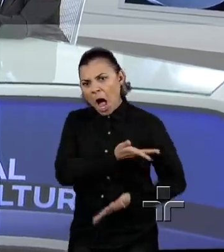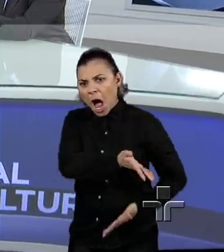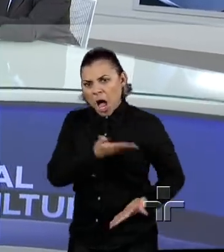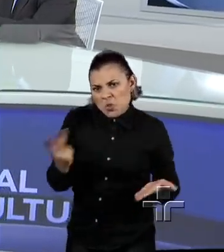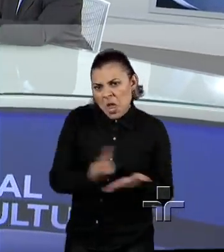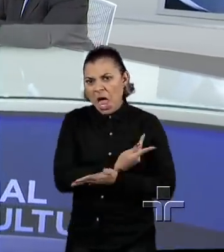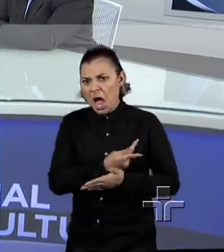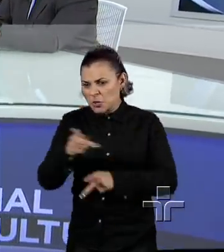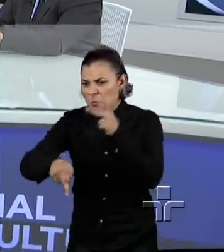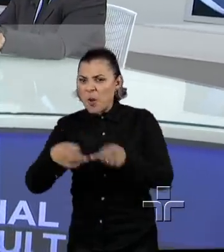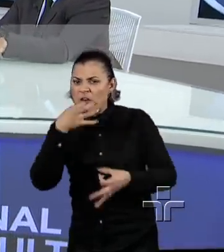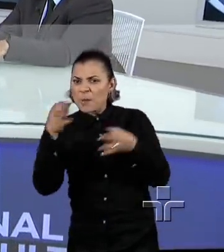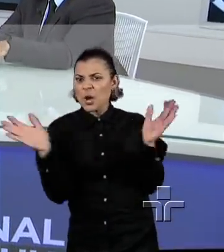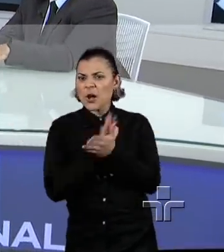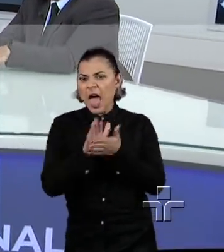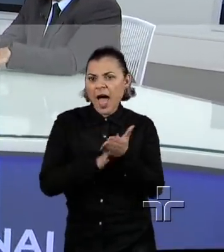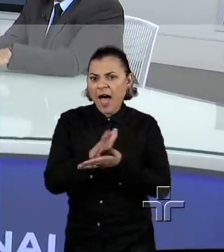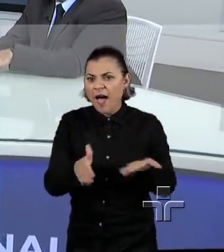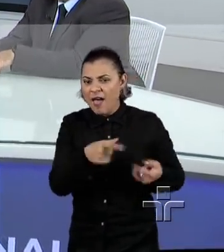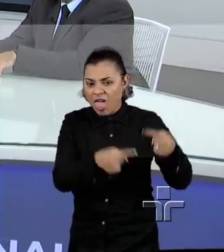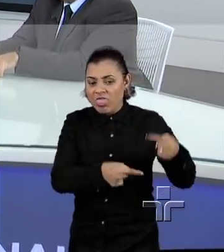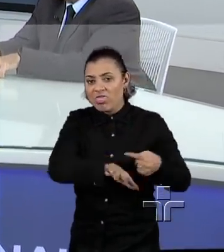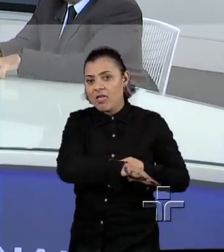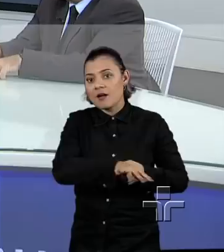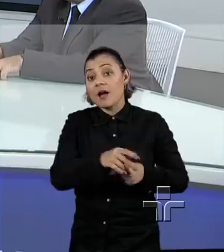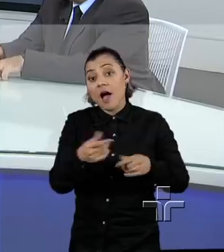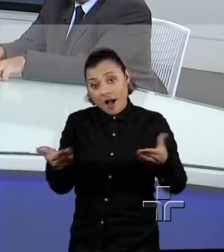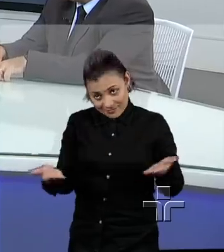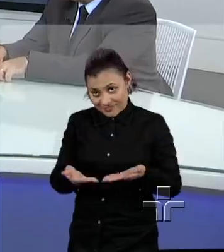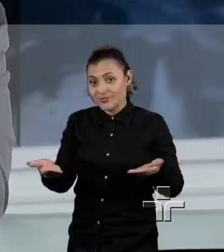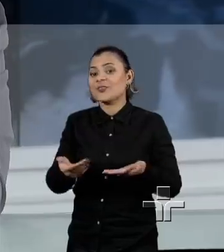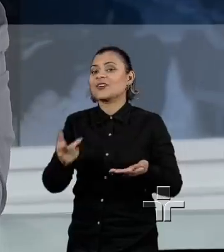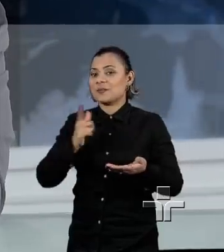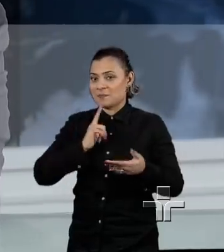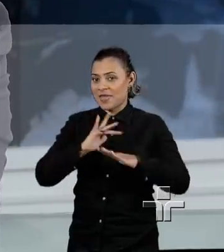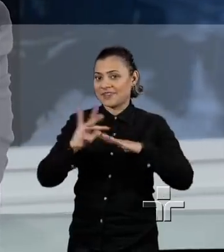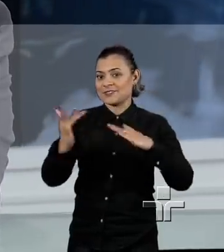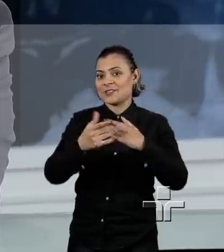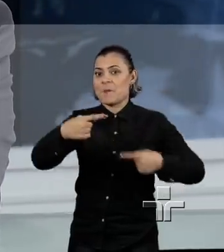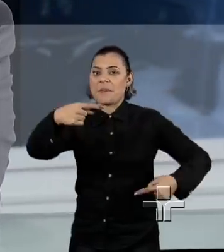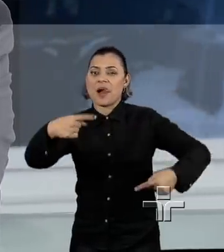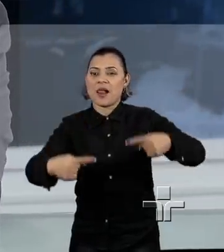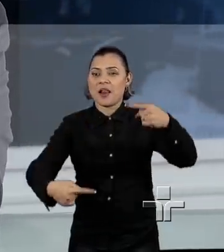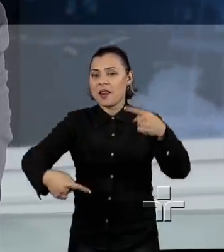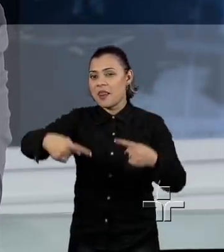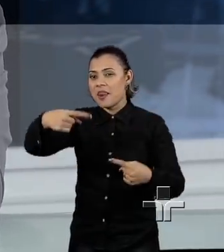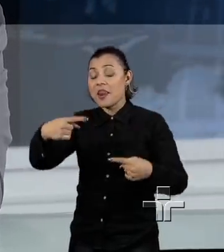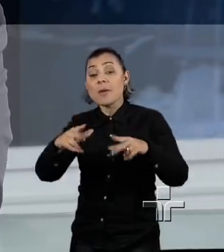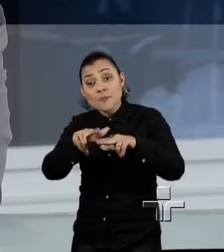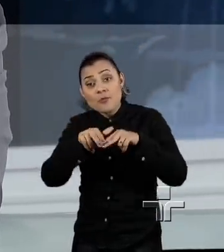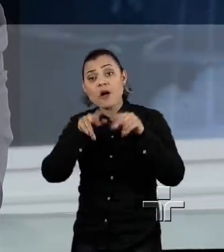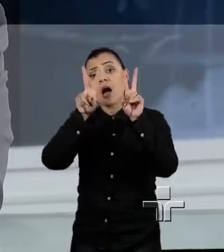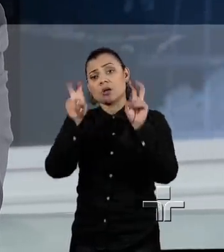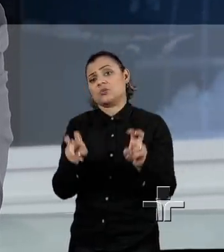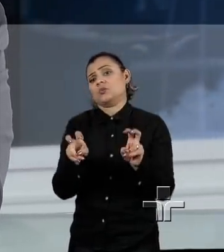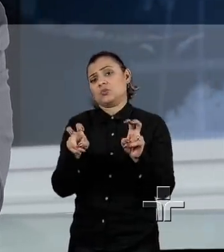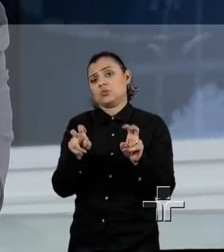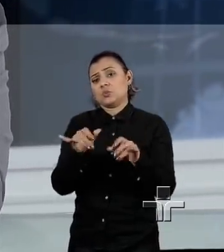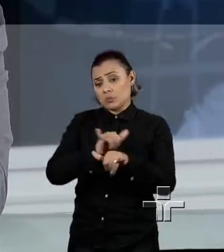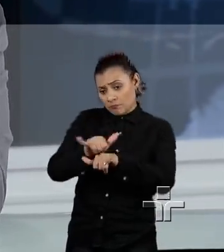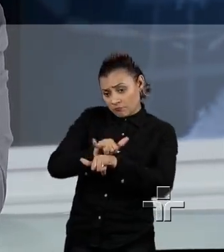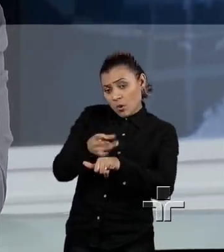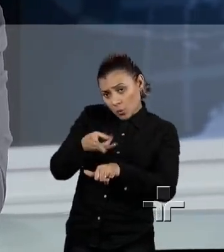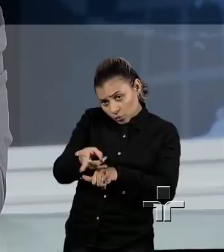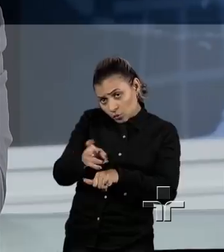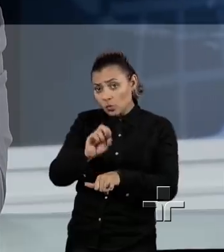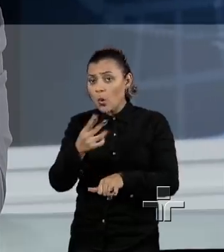participava, ela tem debates calorosos nas redes sociais por causa de assuntos como mantém ou não a Lava Jato, prende